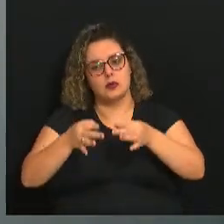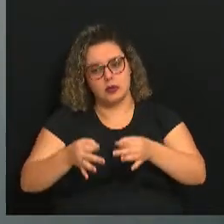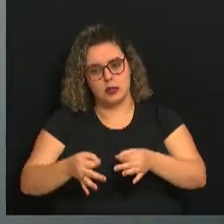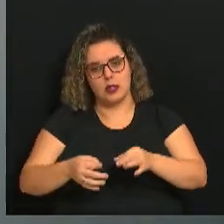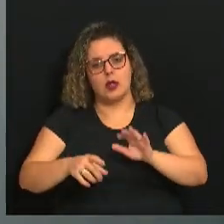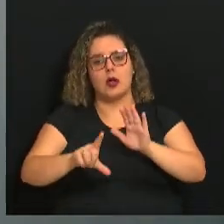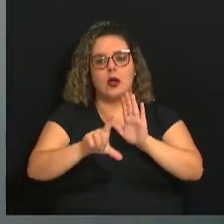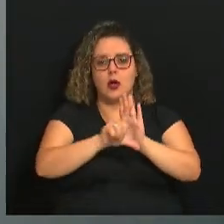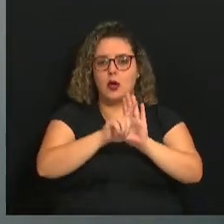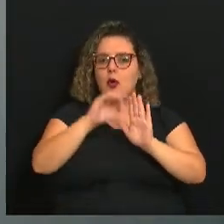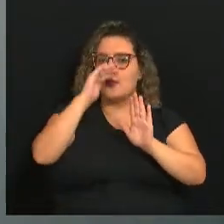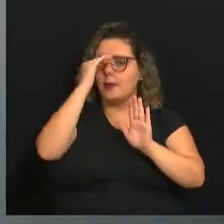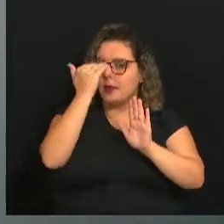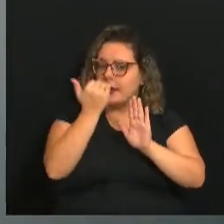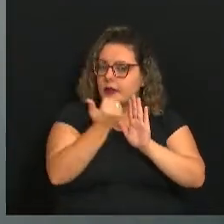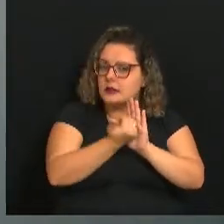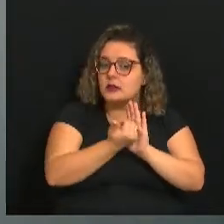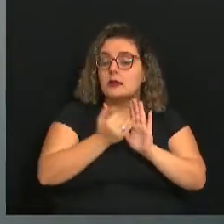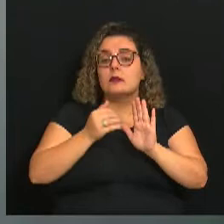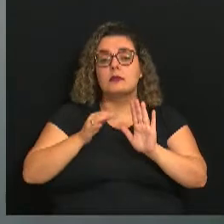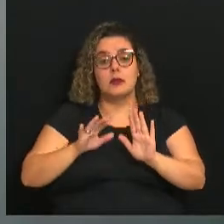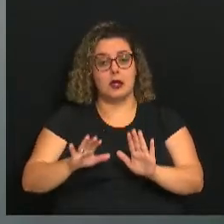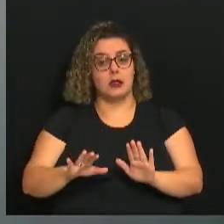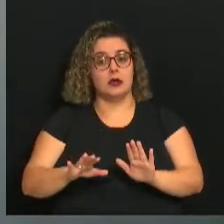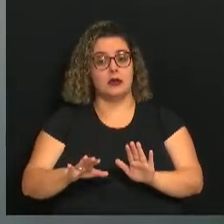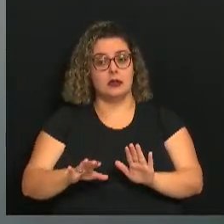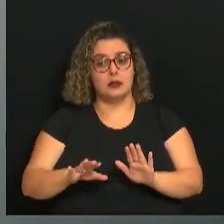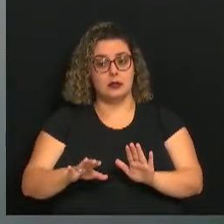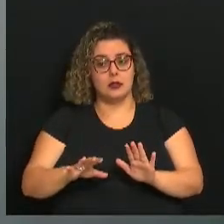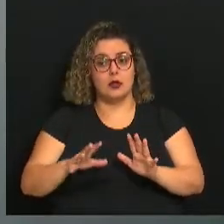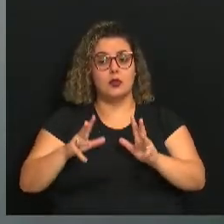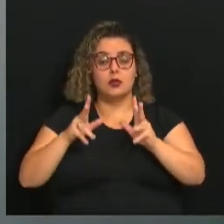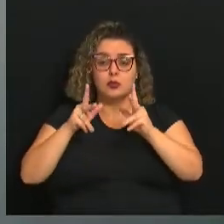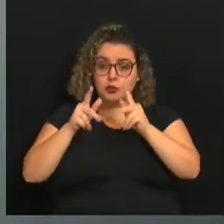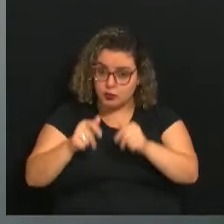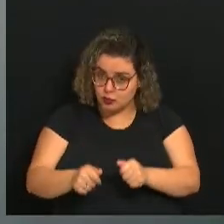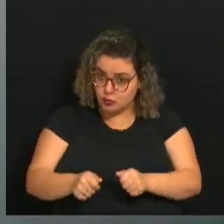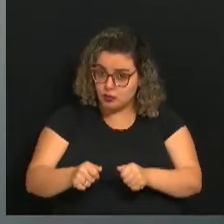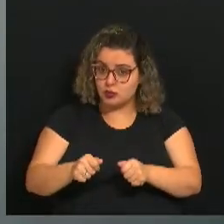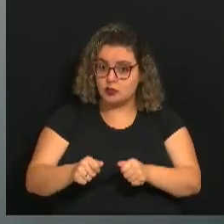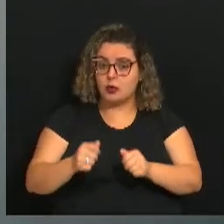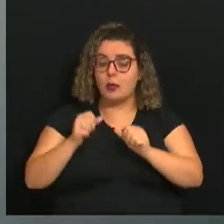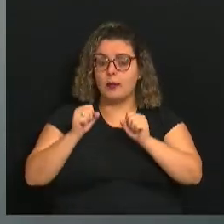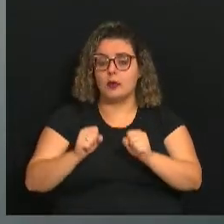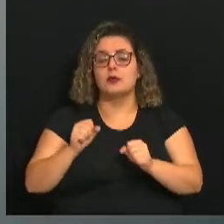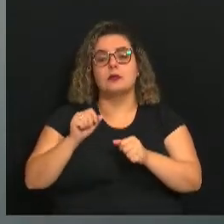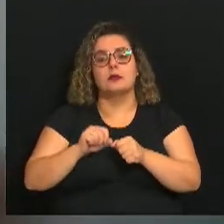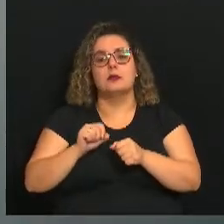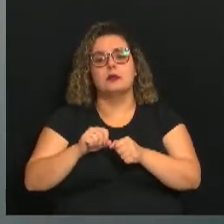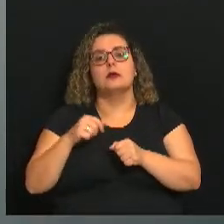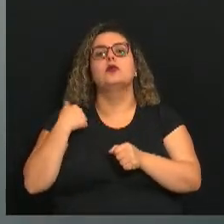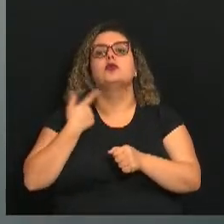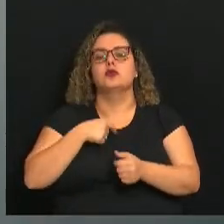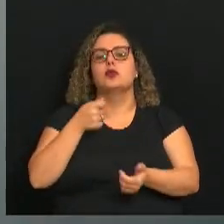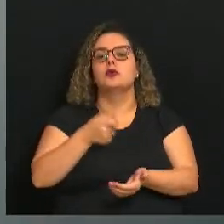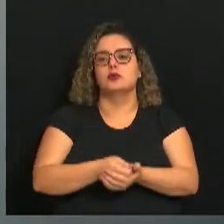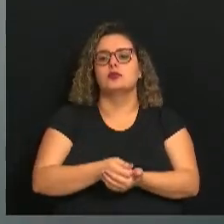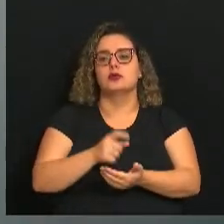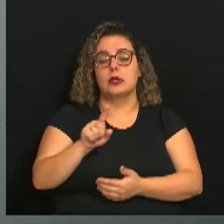legalidade, mas certamente as medidas todas foram tomadas. E a